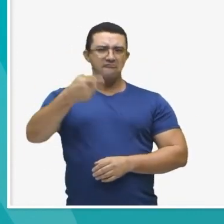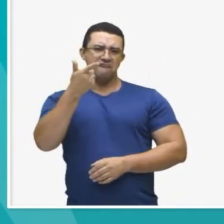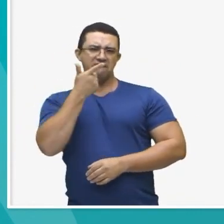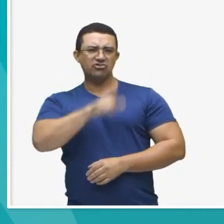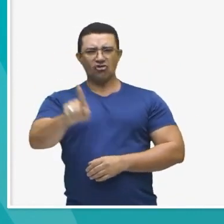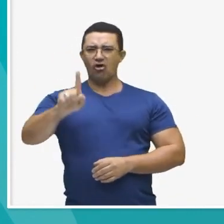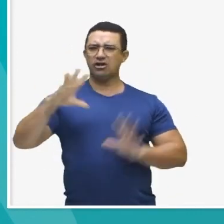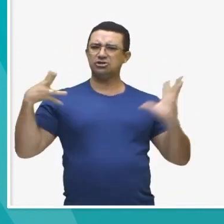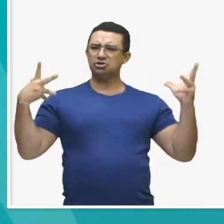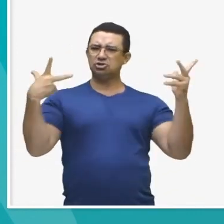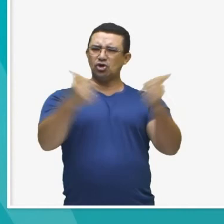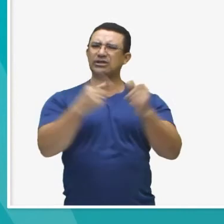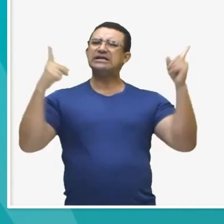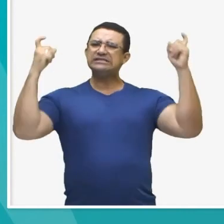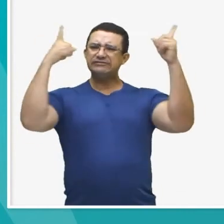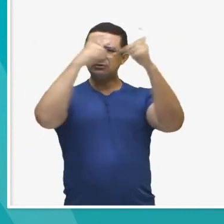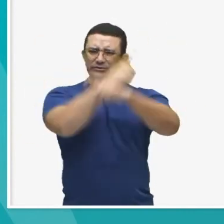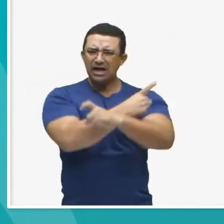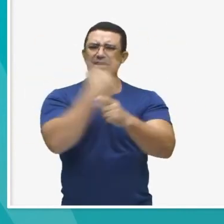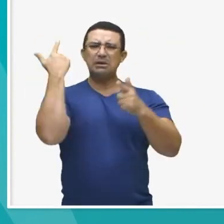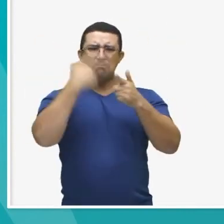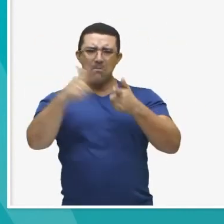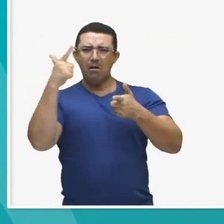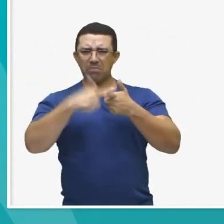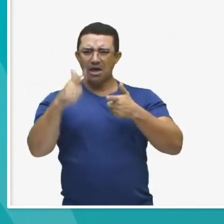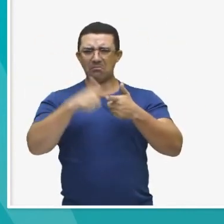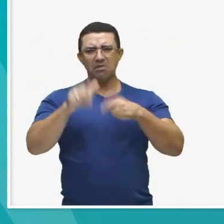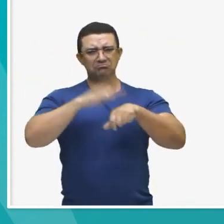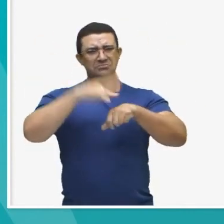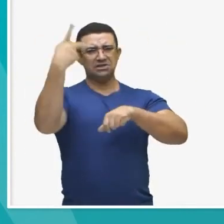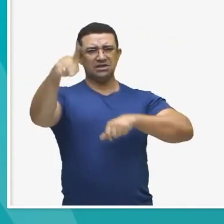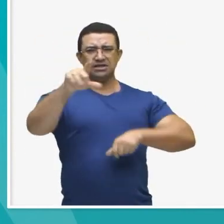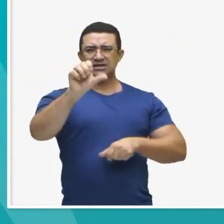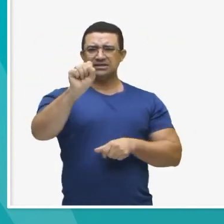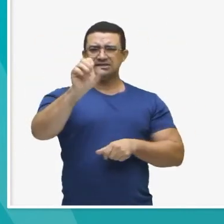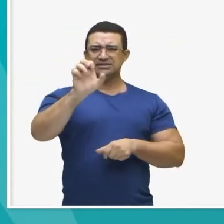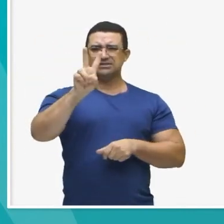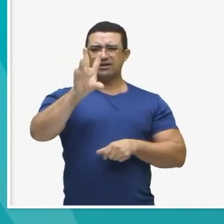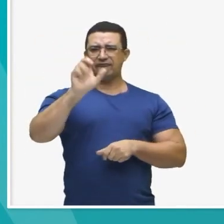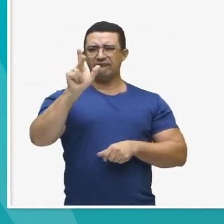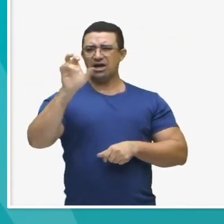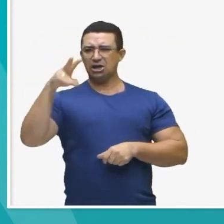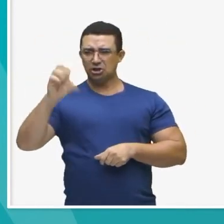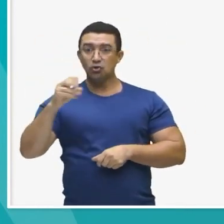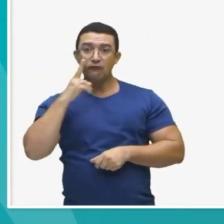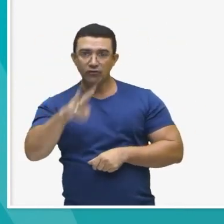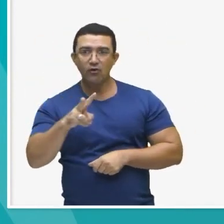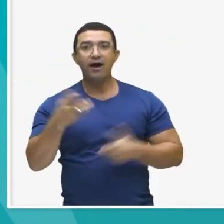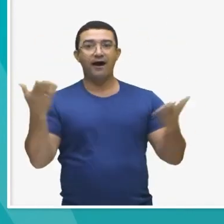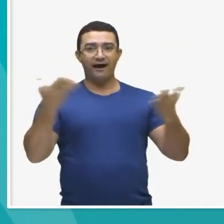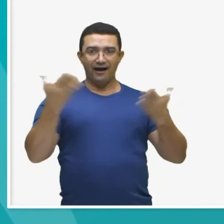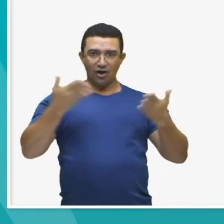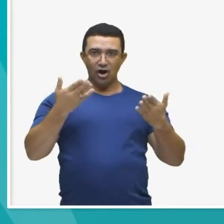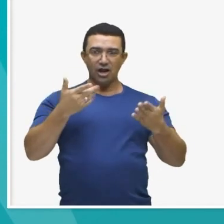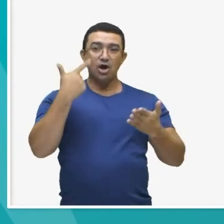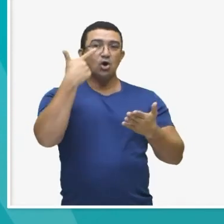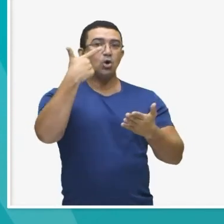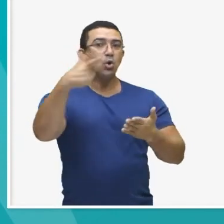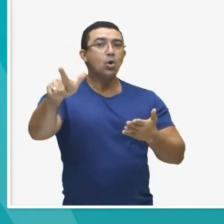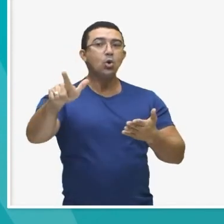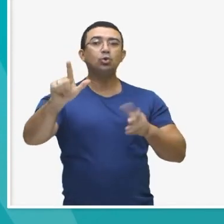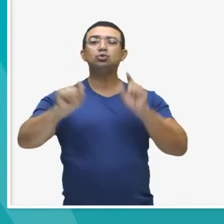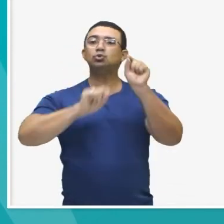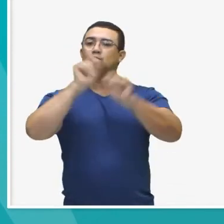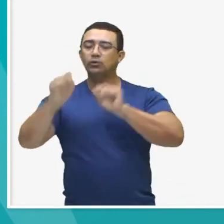todas aquelas situações de morte que o Severino viu. Agora ele está diante de uma